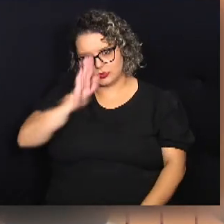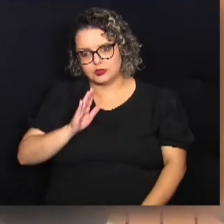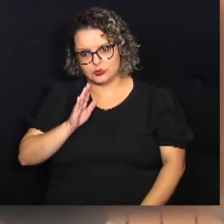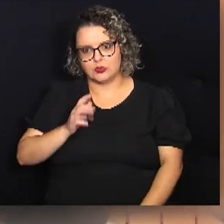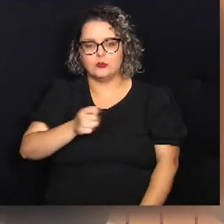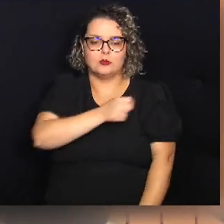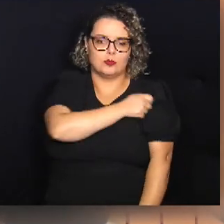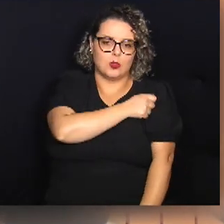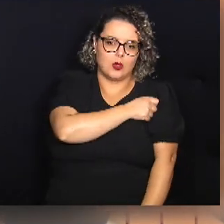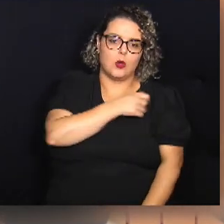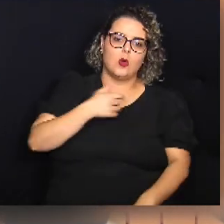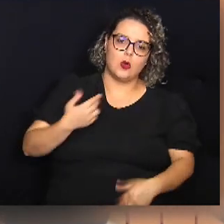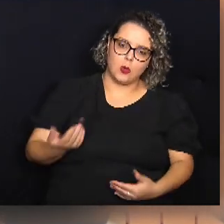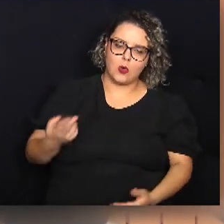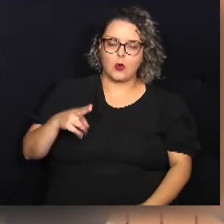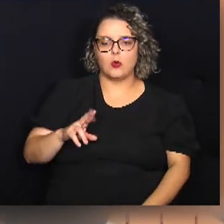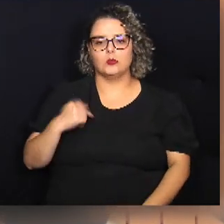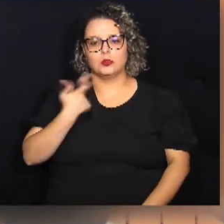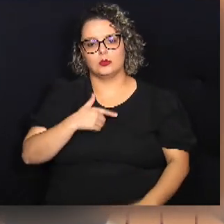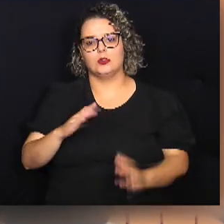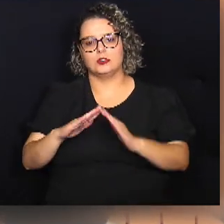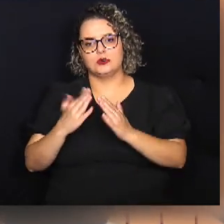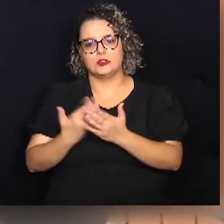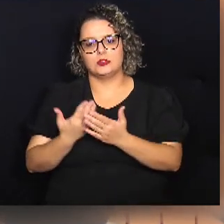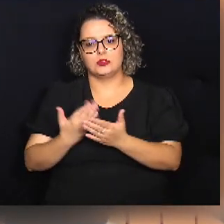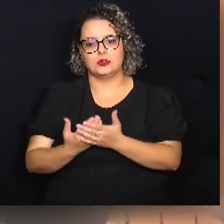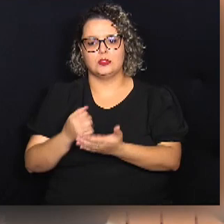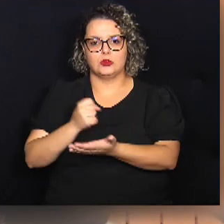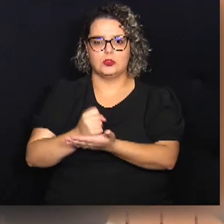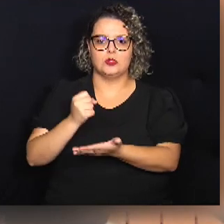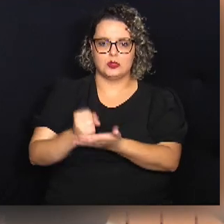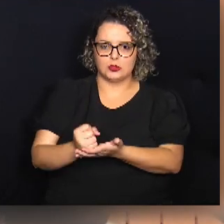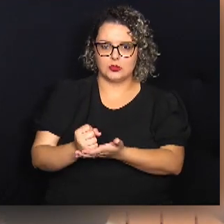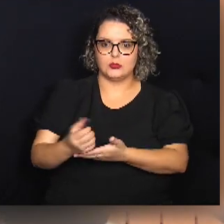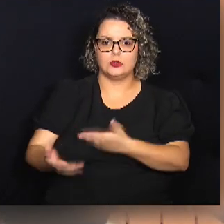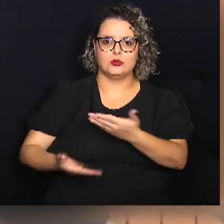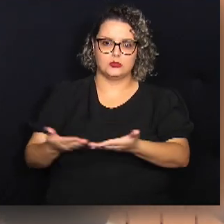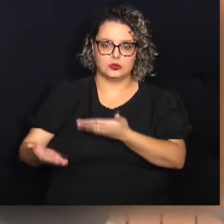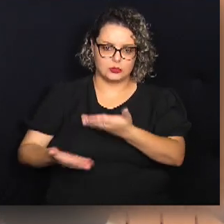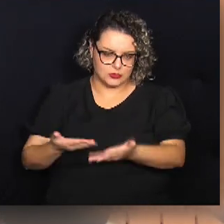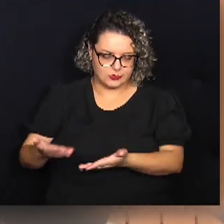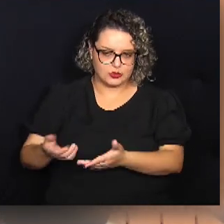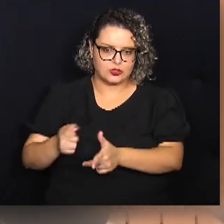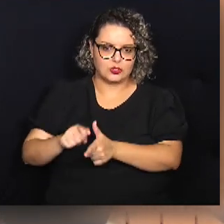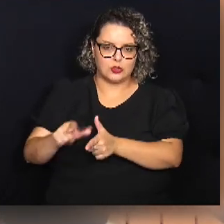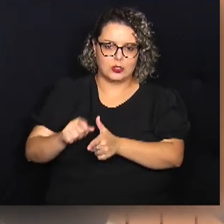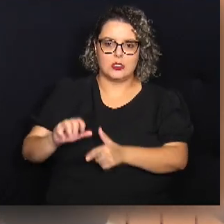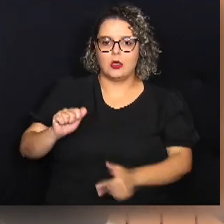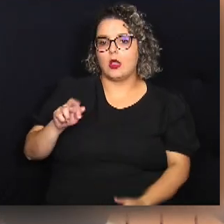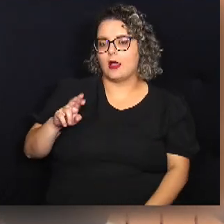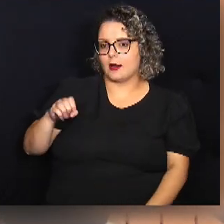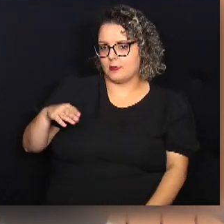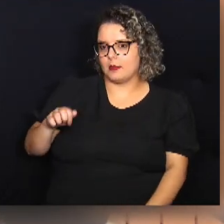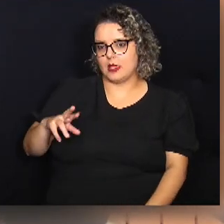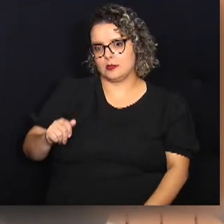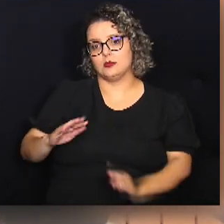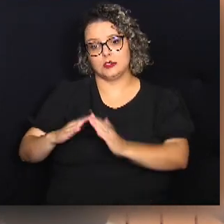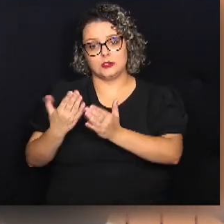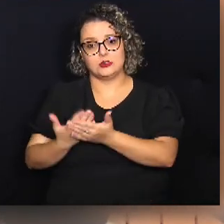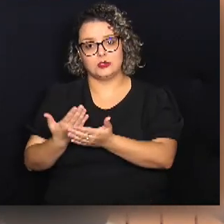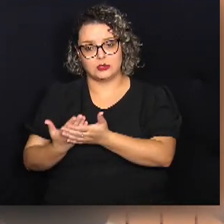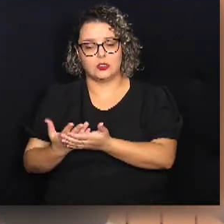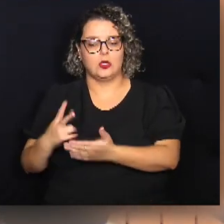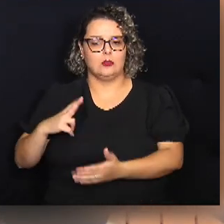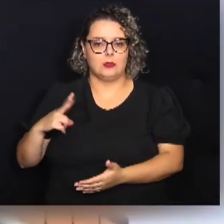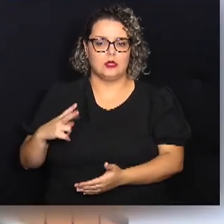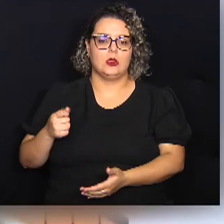alunos, ou, igual é na nossa escola, contratar um serviço de locação de armários, né? Onde a escola contrata esse serviço e os alunos alugam os